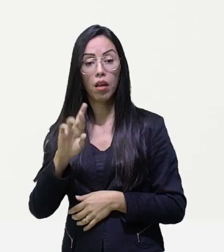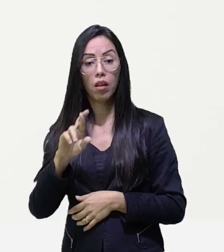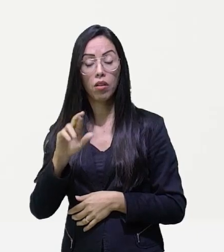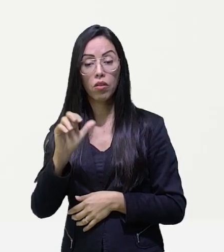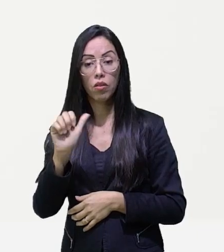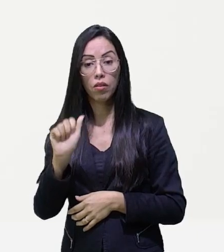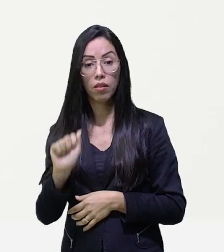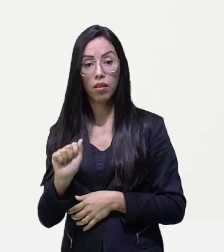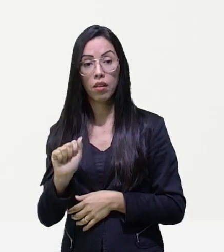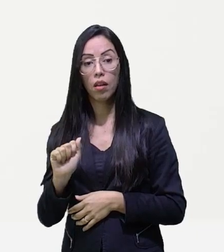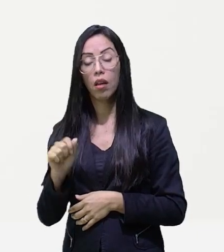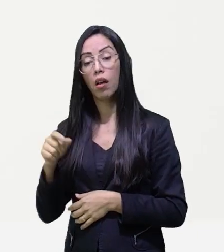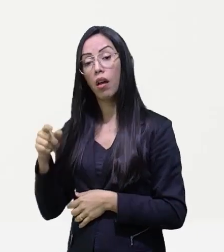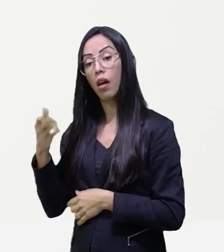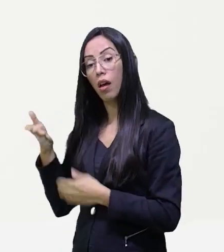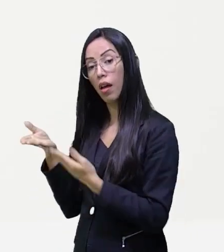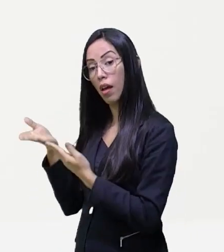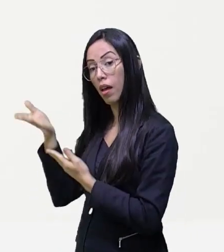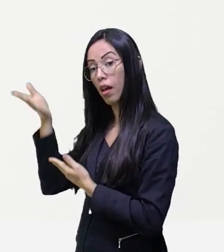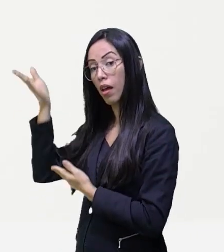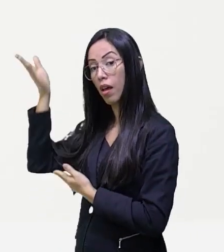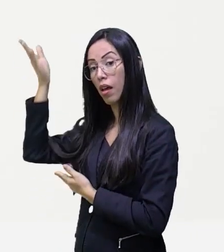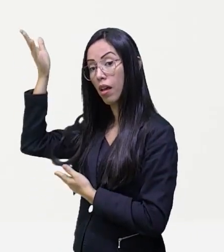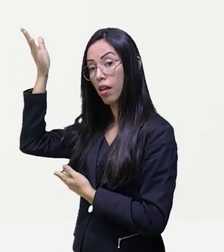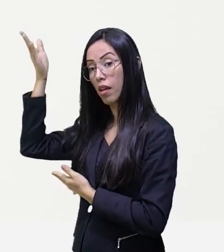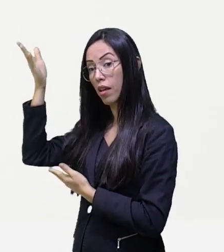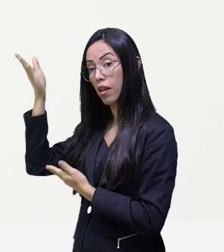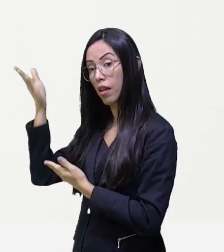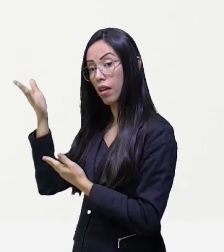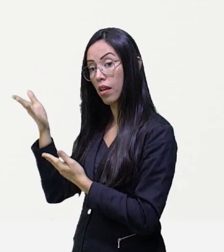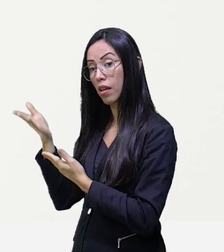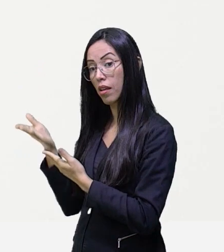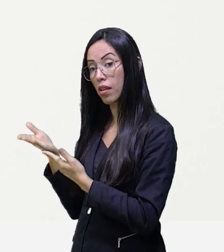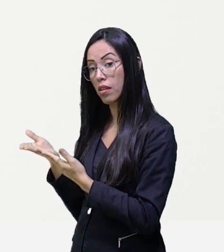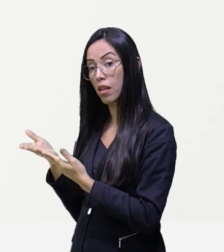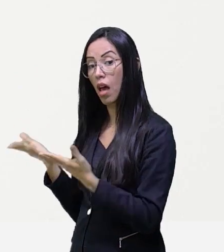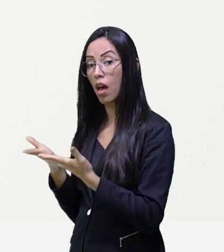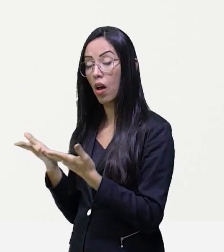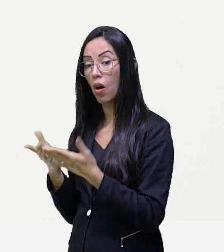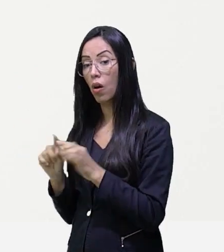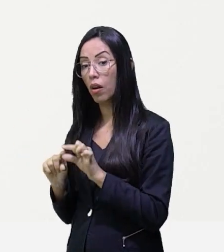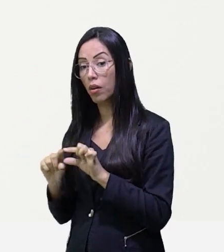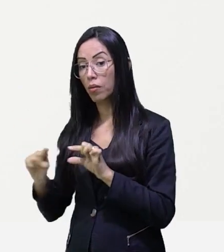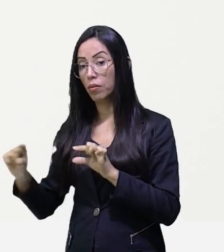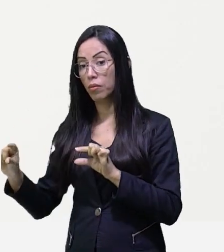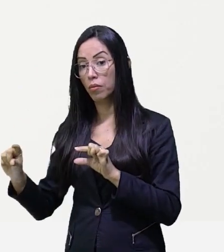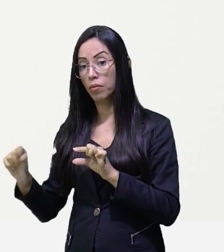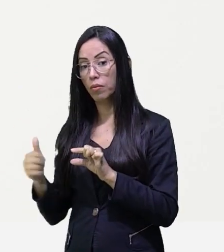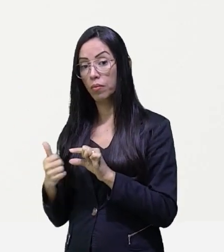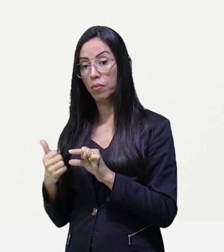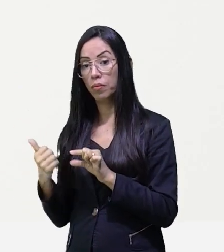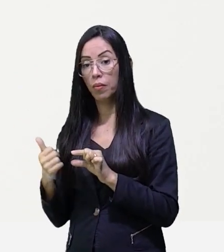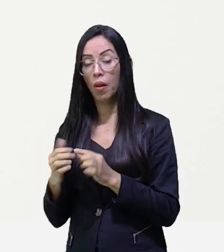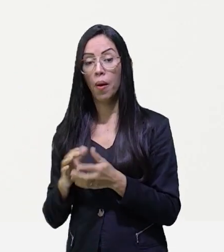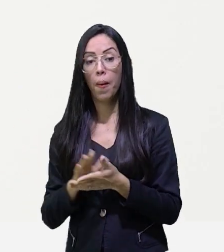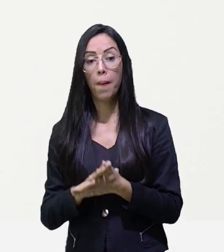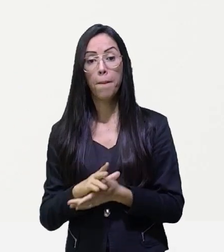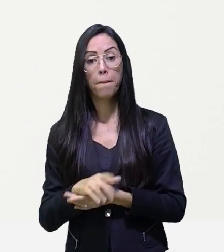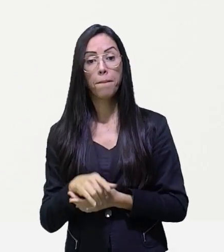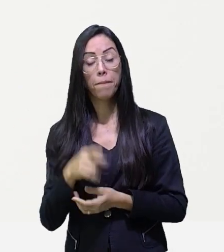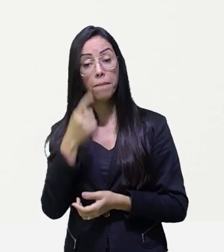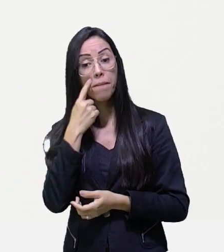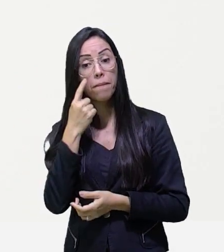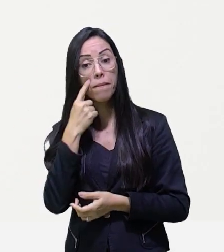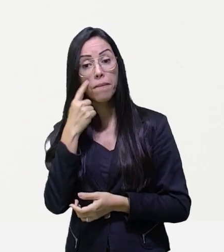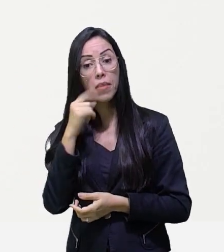esses aqui, observem. Agora chegamos à palestra. Você está vendo aí na imagem também como é que ela está